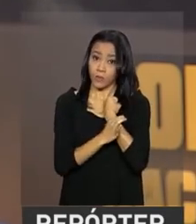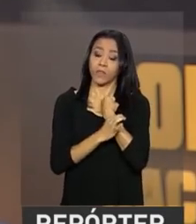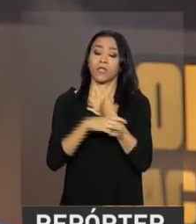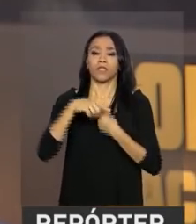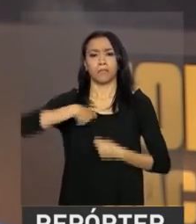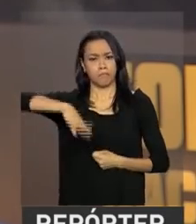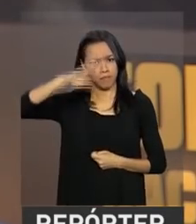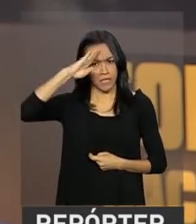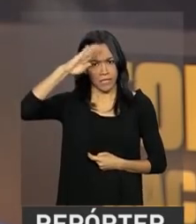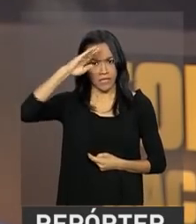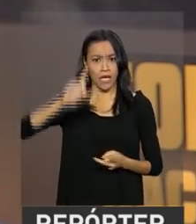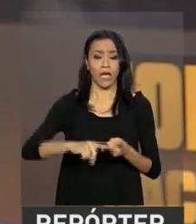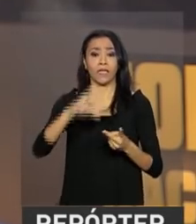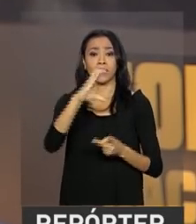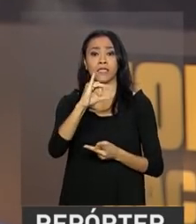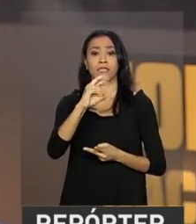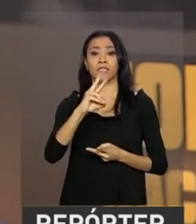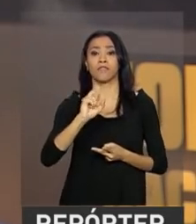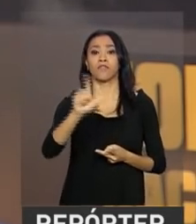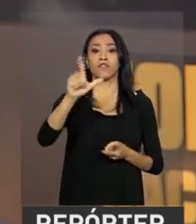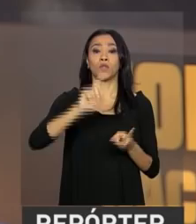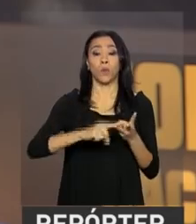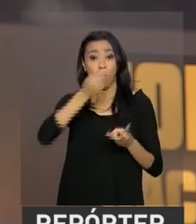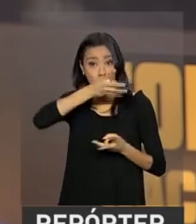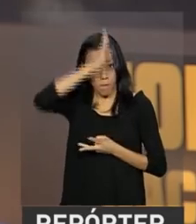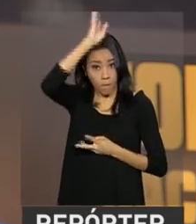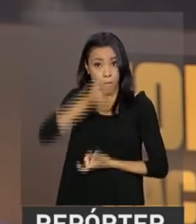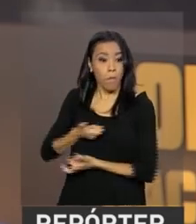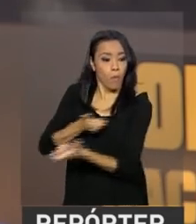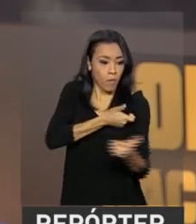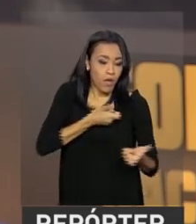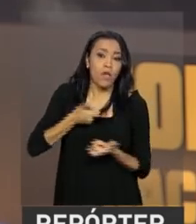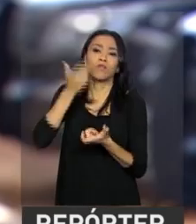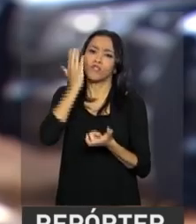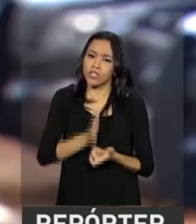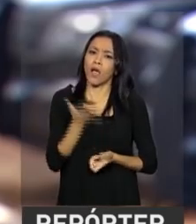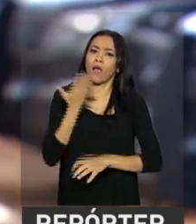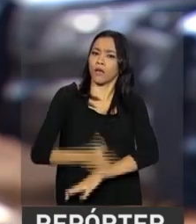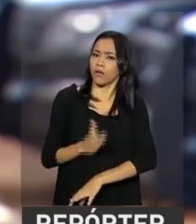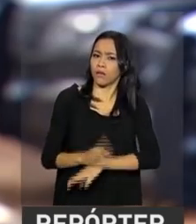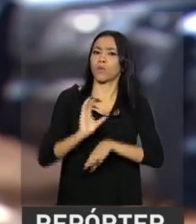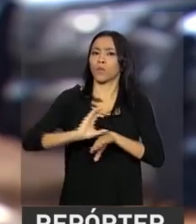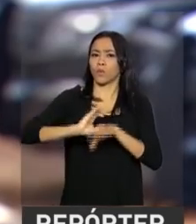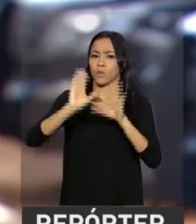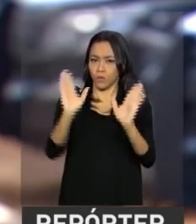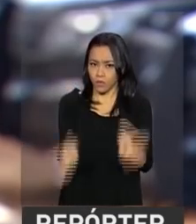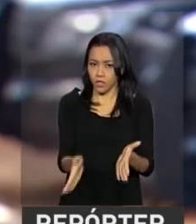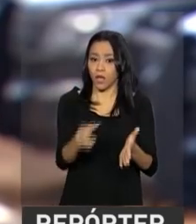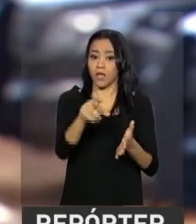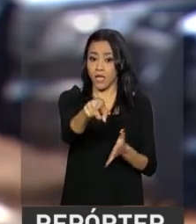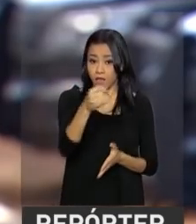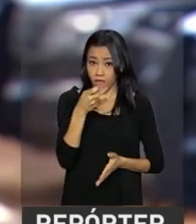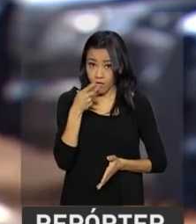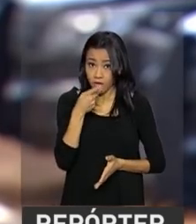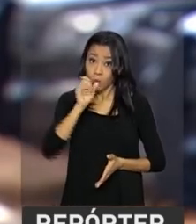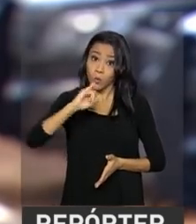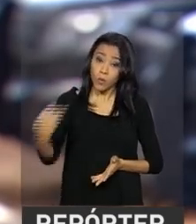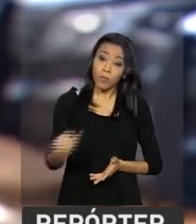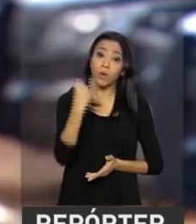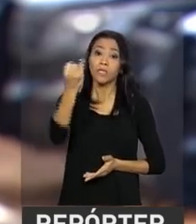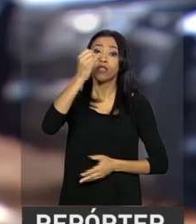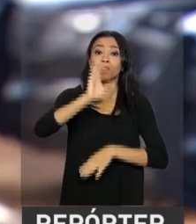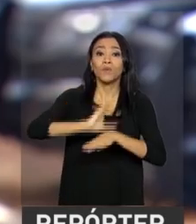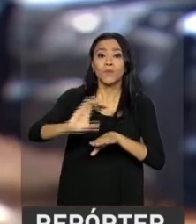policiais militares, policiais civis e bombeiros, foram capacitados. A importância da capacitação é realmente dar